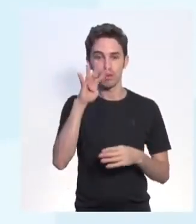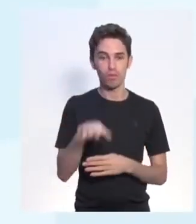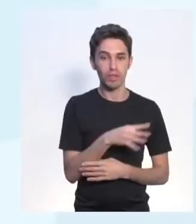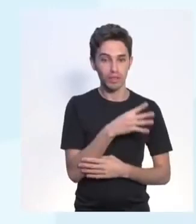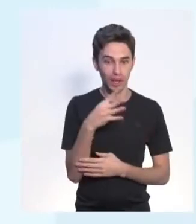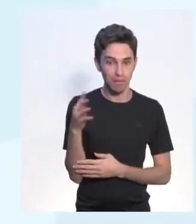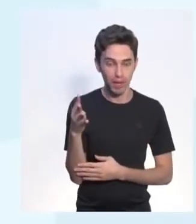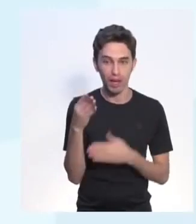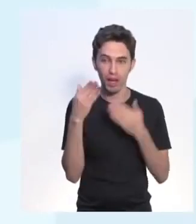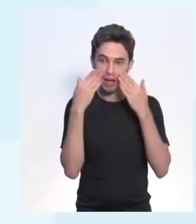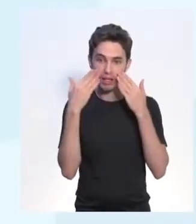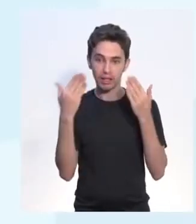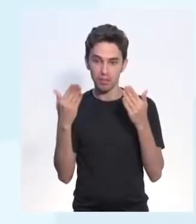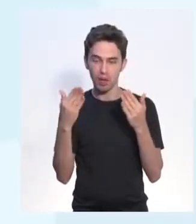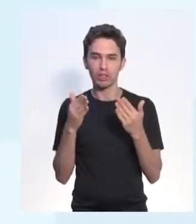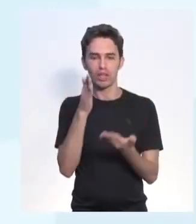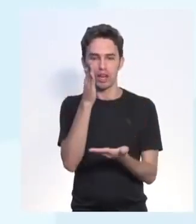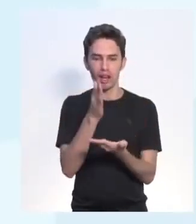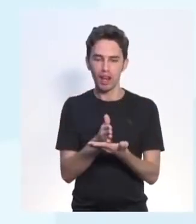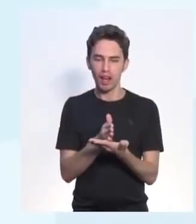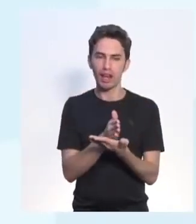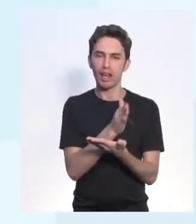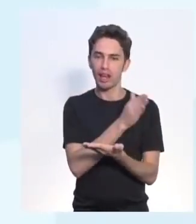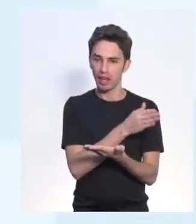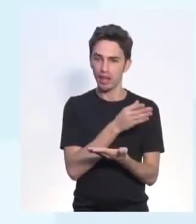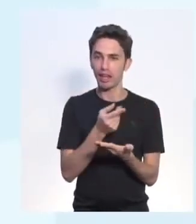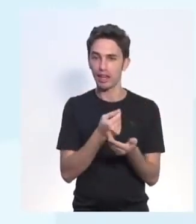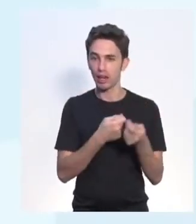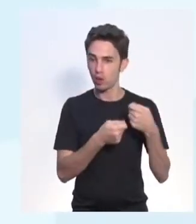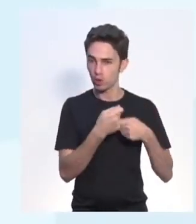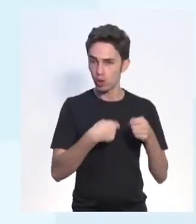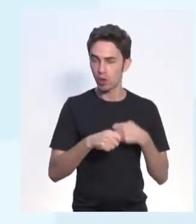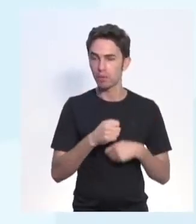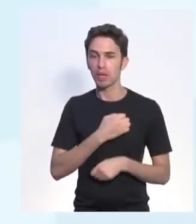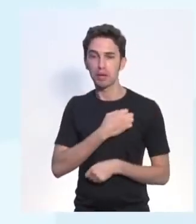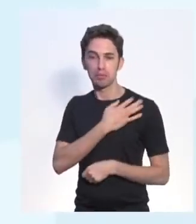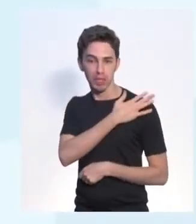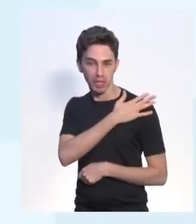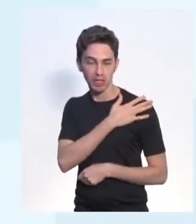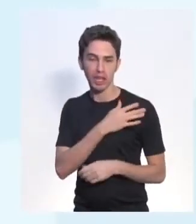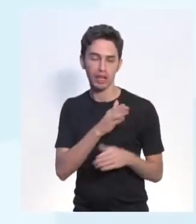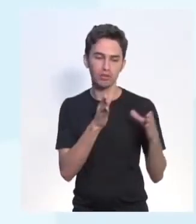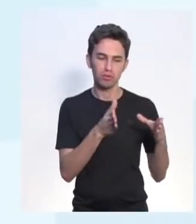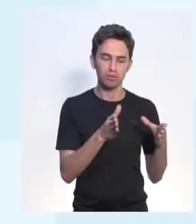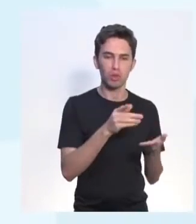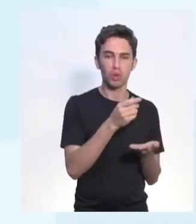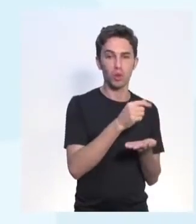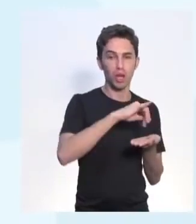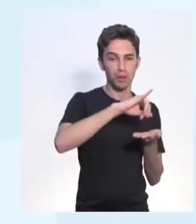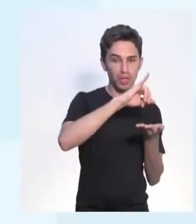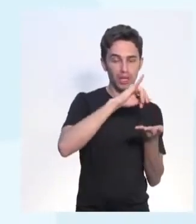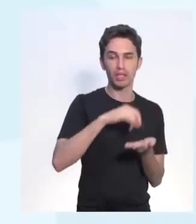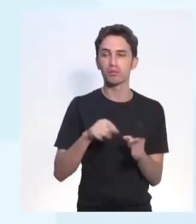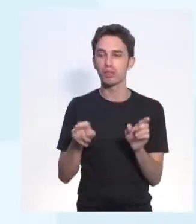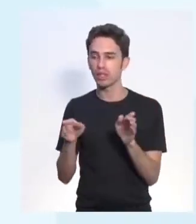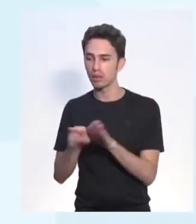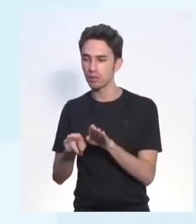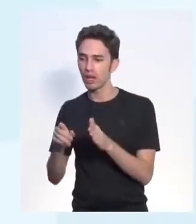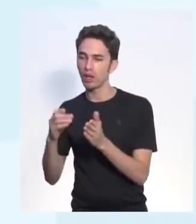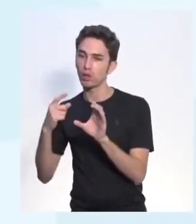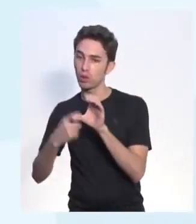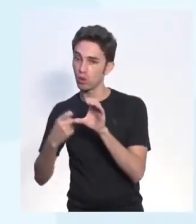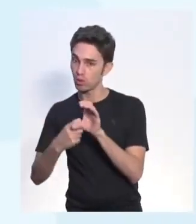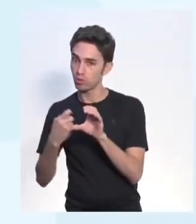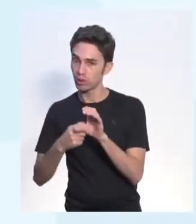vai mostrar aí a divisão econômica e militar entre capitalismo e comunismo. E nós vimos aí